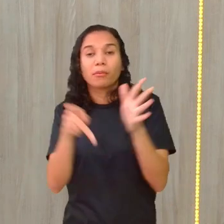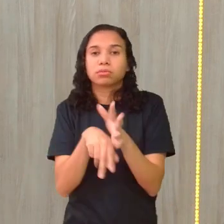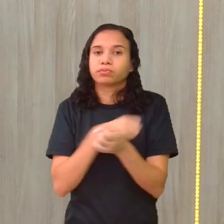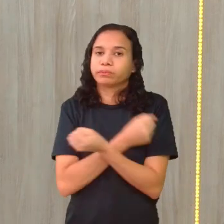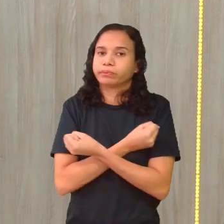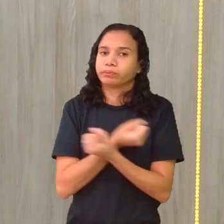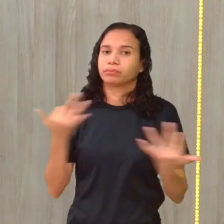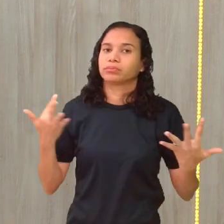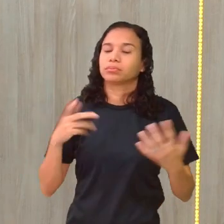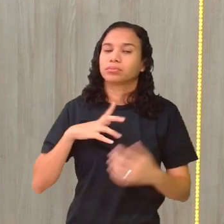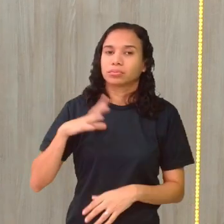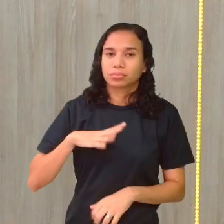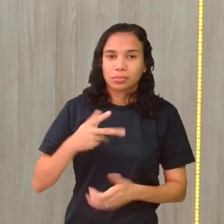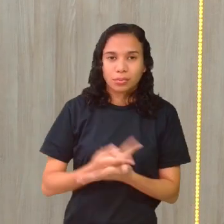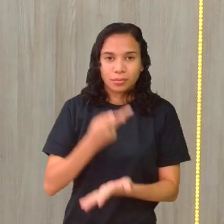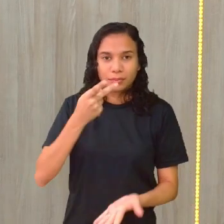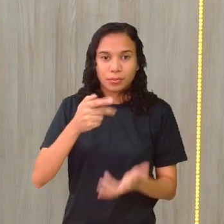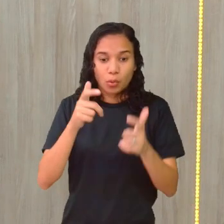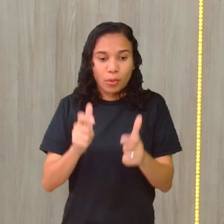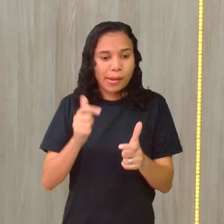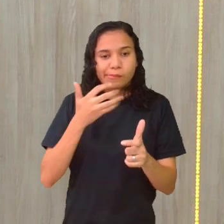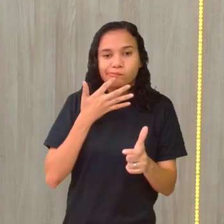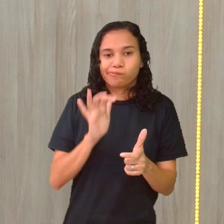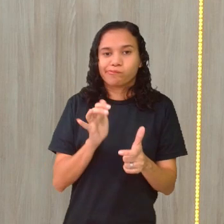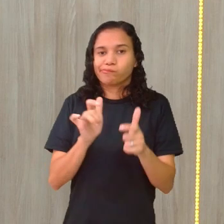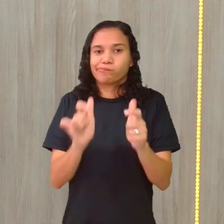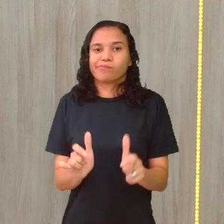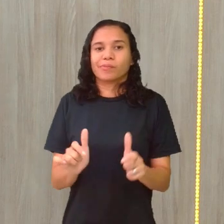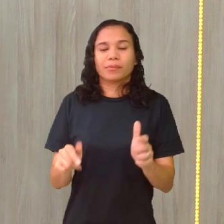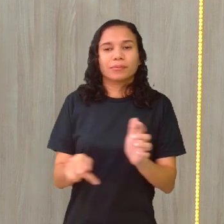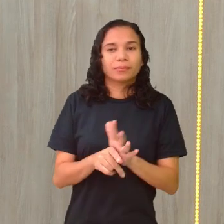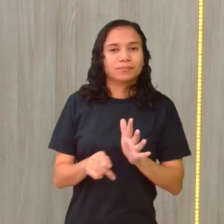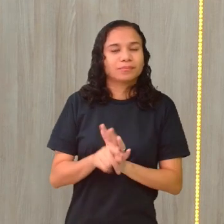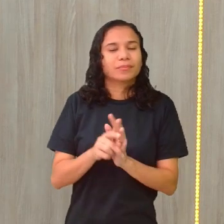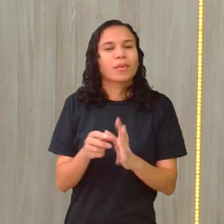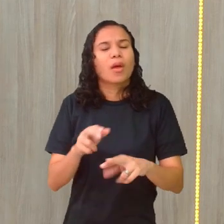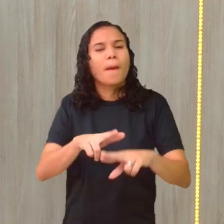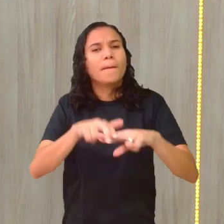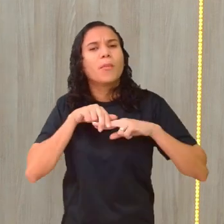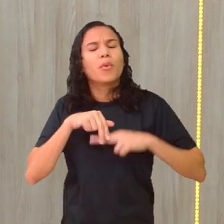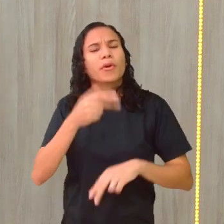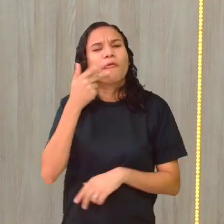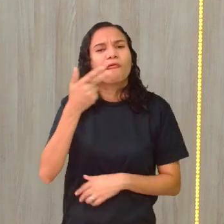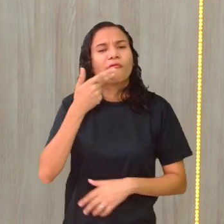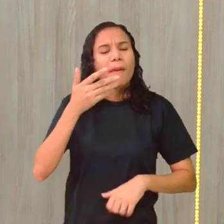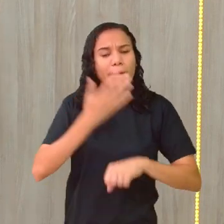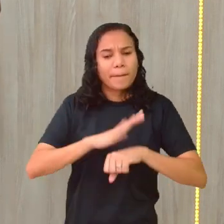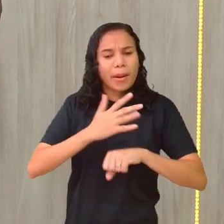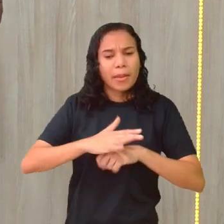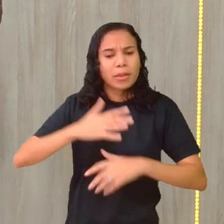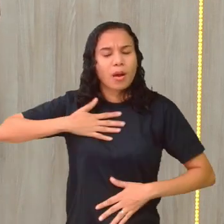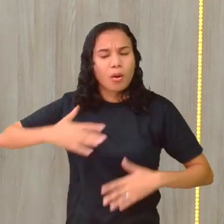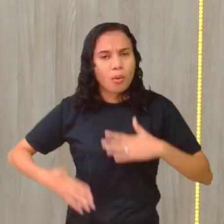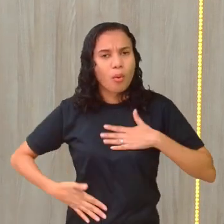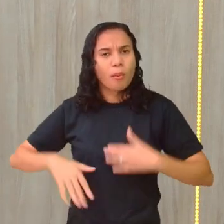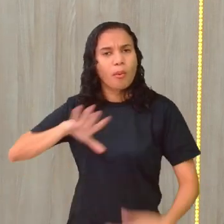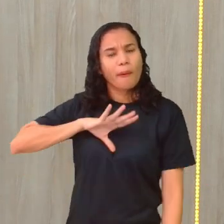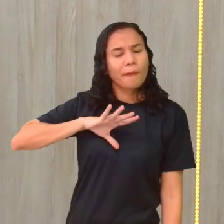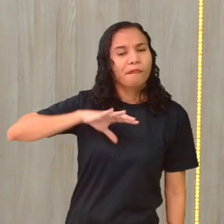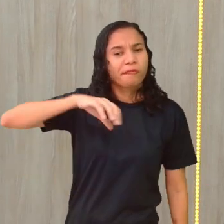delas acontecem nesses ambientes imprevisíveis. E aí, por que a gente chama de práticas corporais de aventura